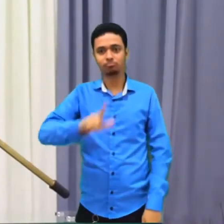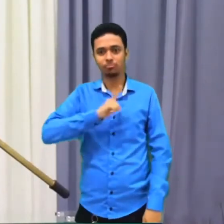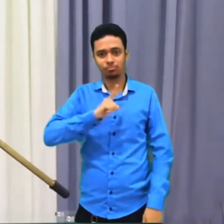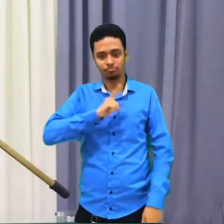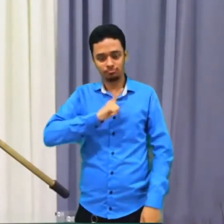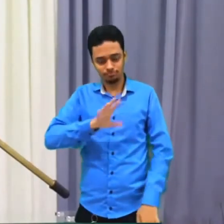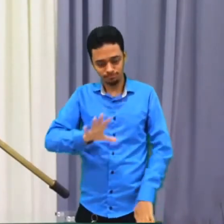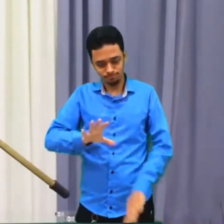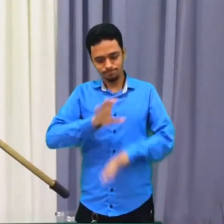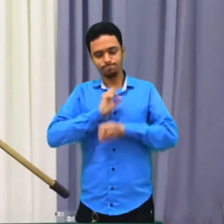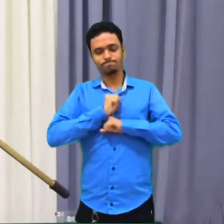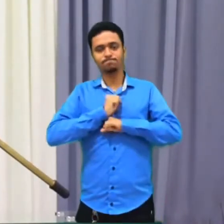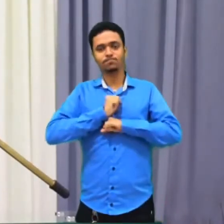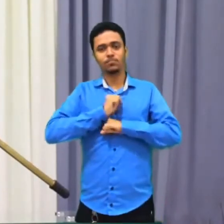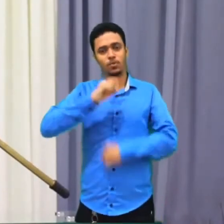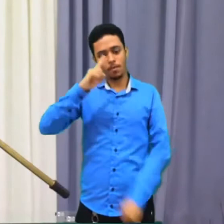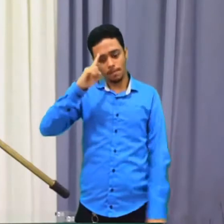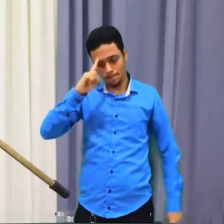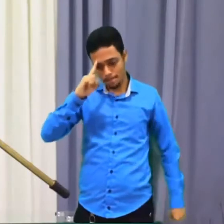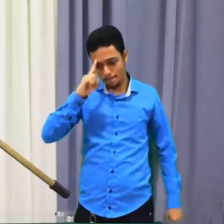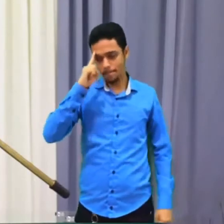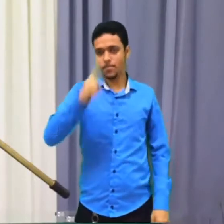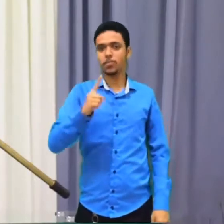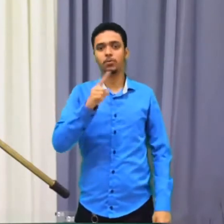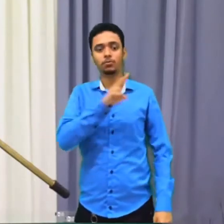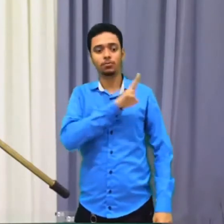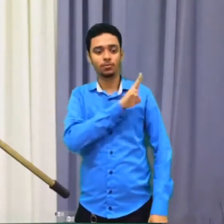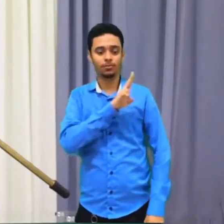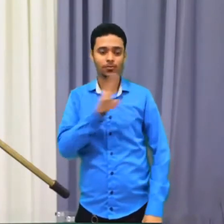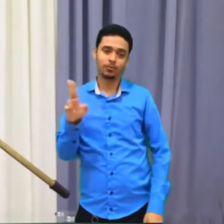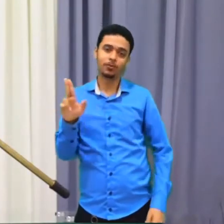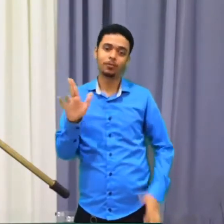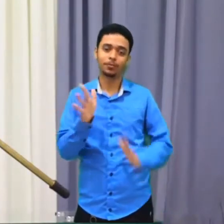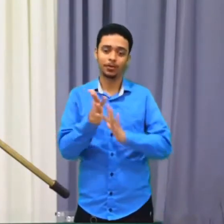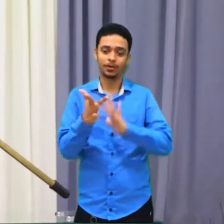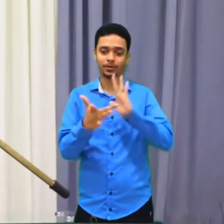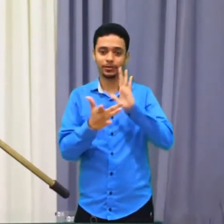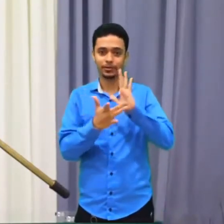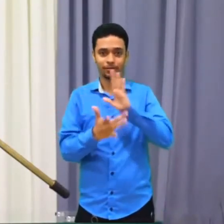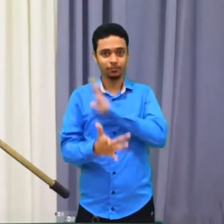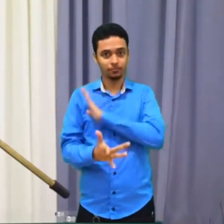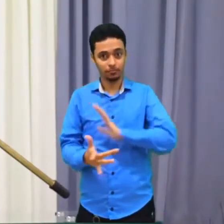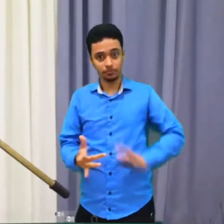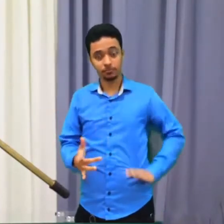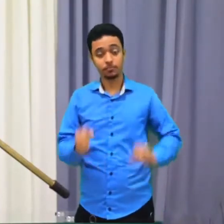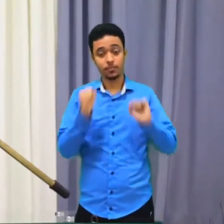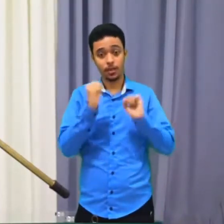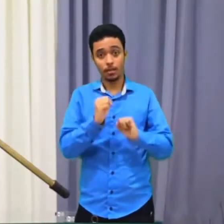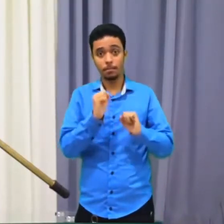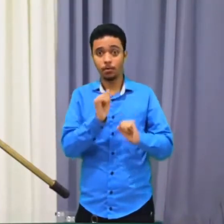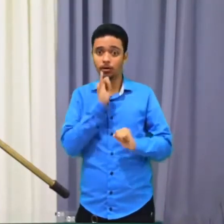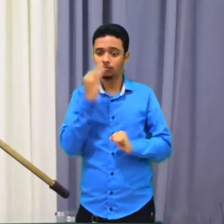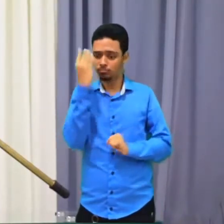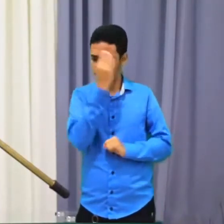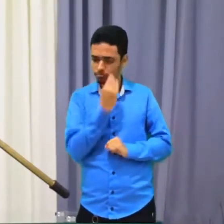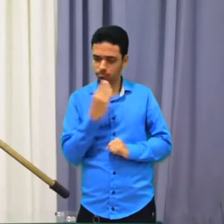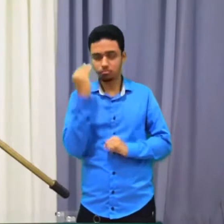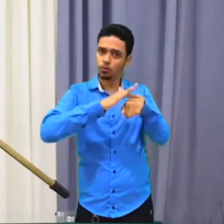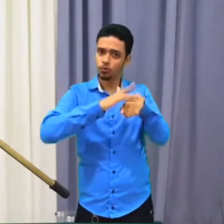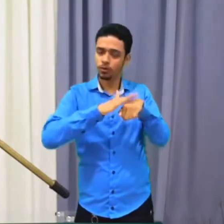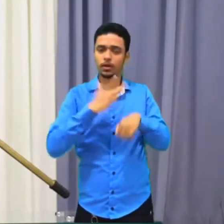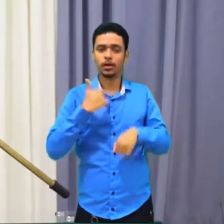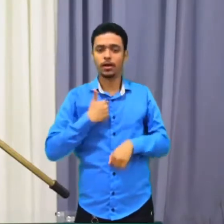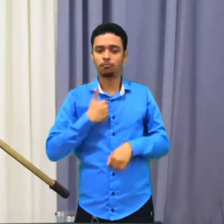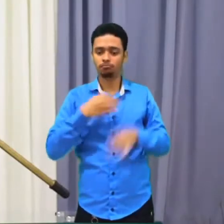posse da autoridade do nome de Jesus Cristo. Pode ir lá fazer a consulta, mas você é o